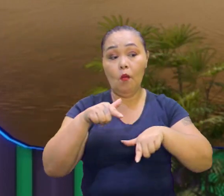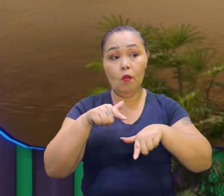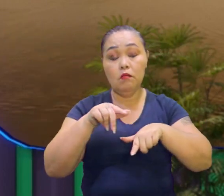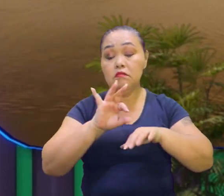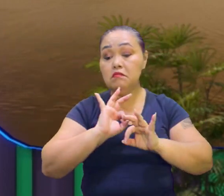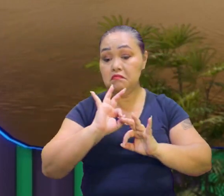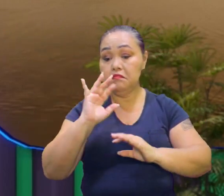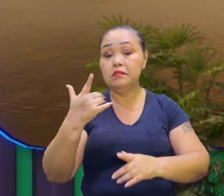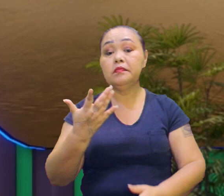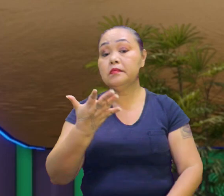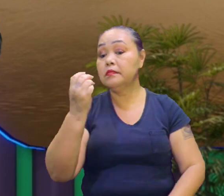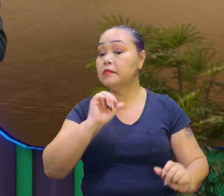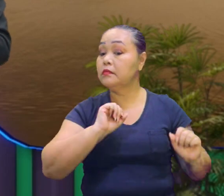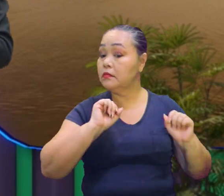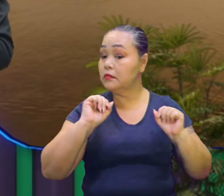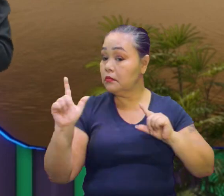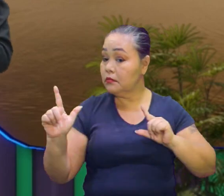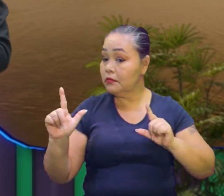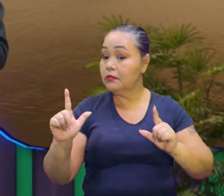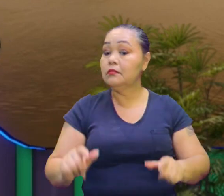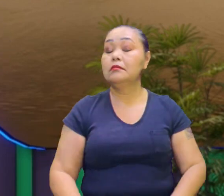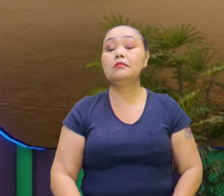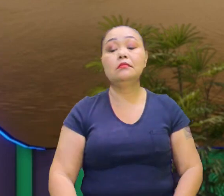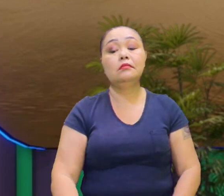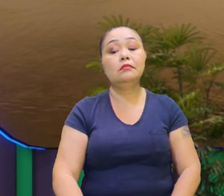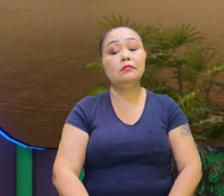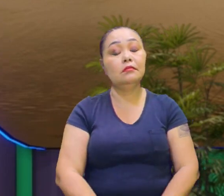ok? Vamos lá no quadro, meu diretor.